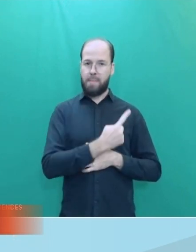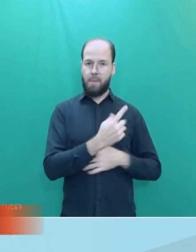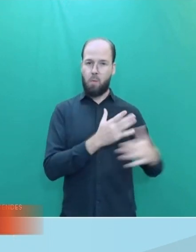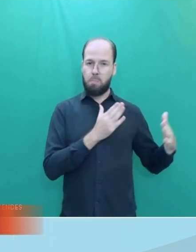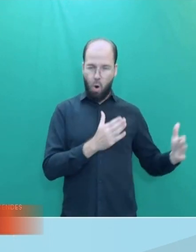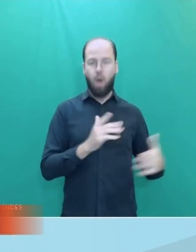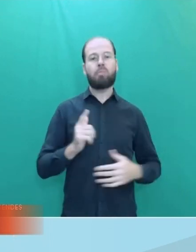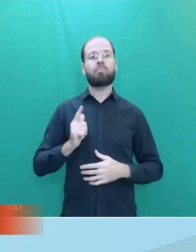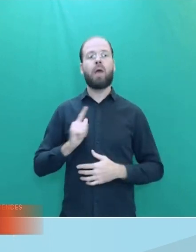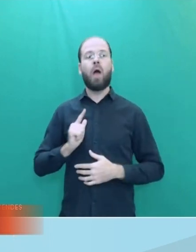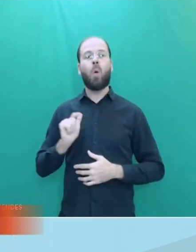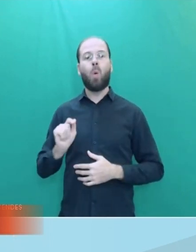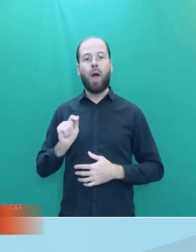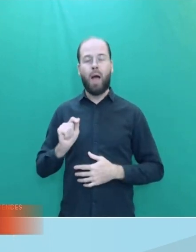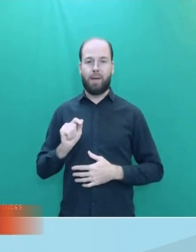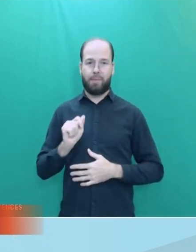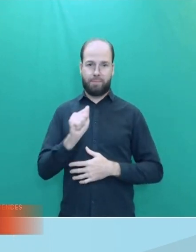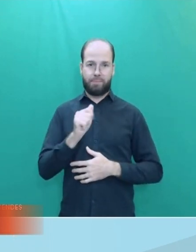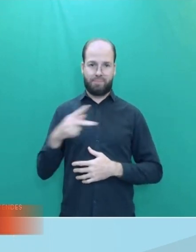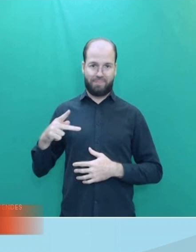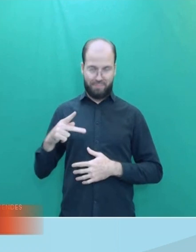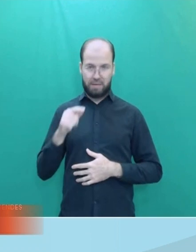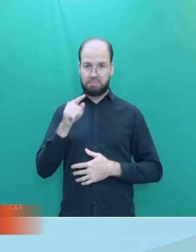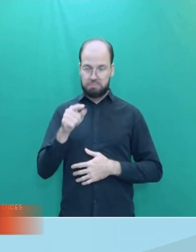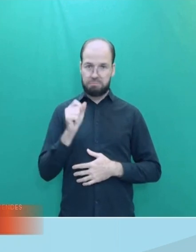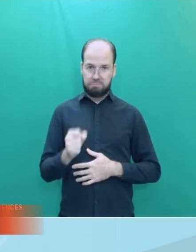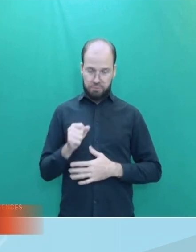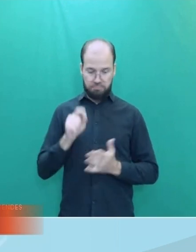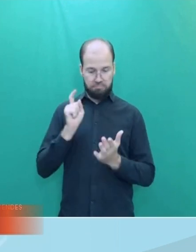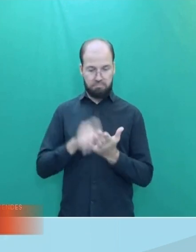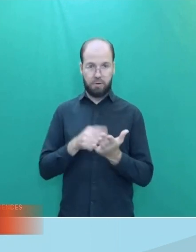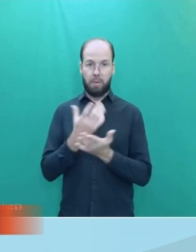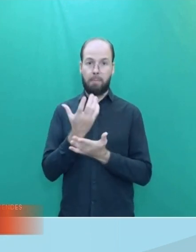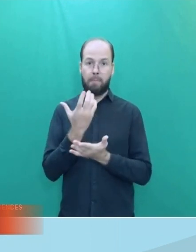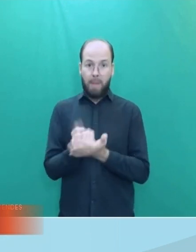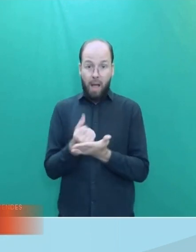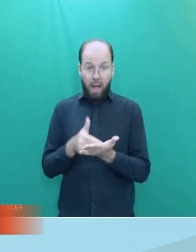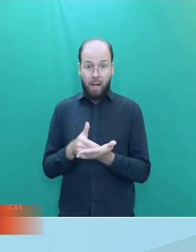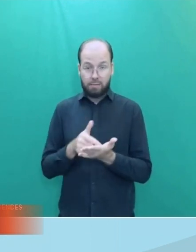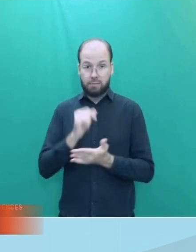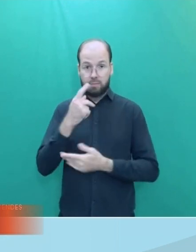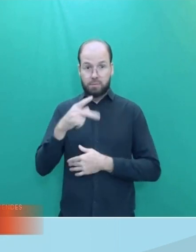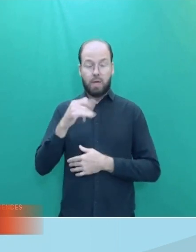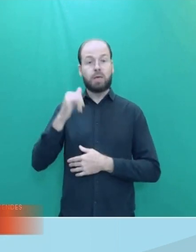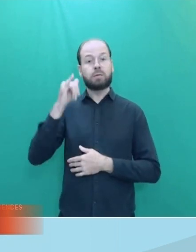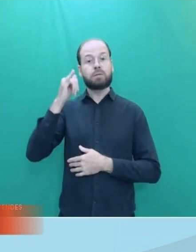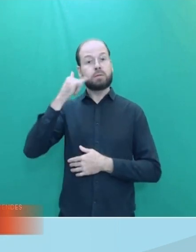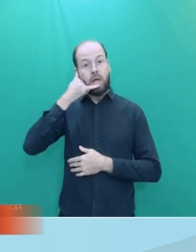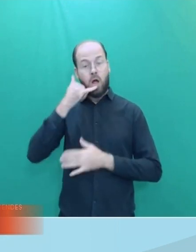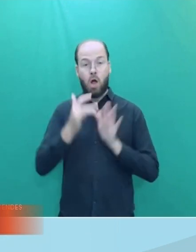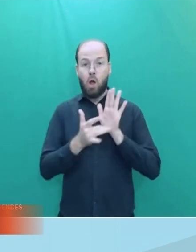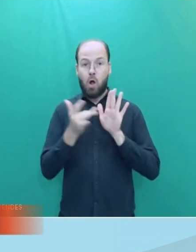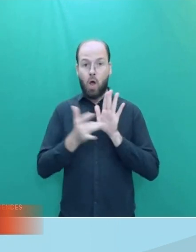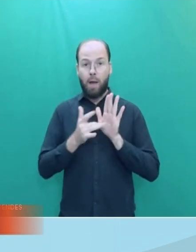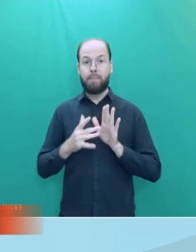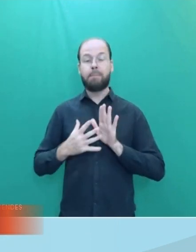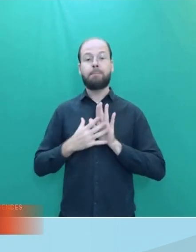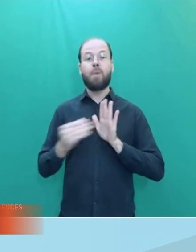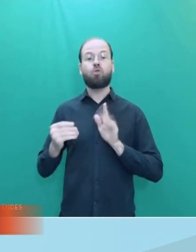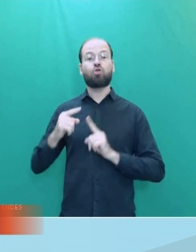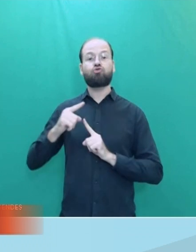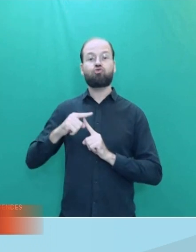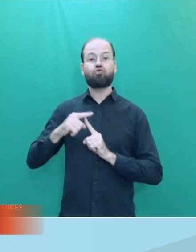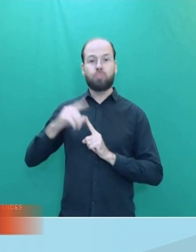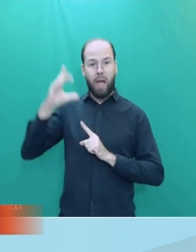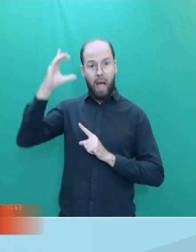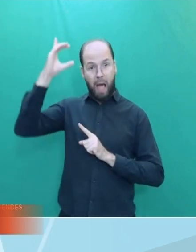você procurar por TV UFG na sua loja de aplicativos, se o seu celular for de modelo Android, você consegue baixar gratuitamente,